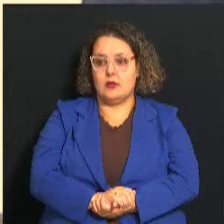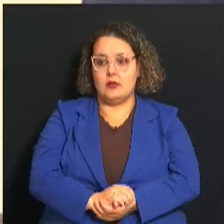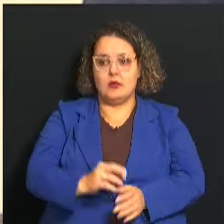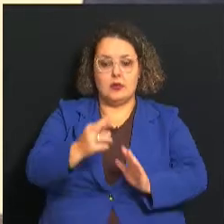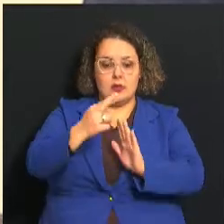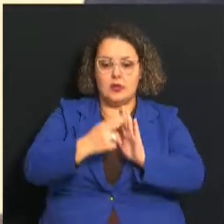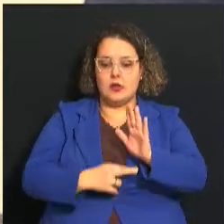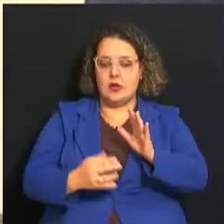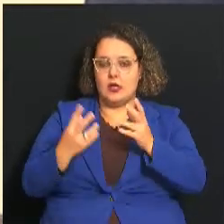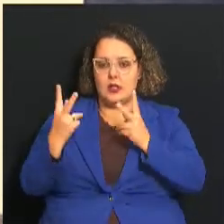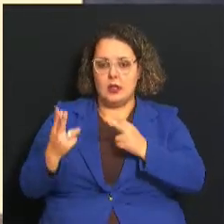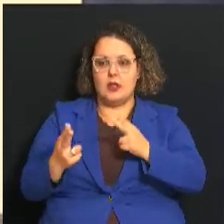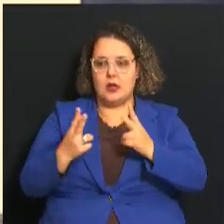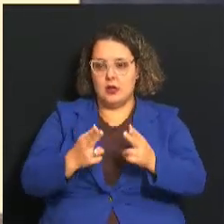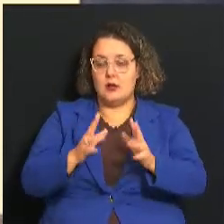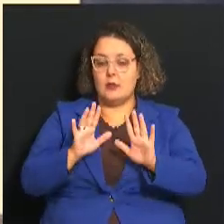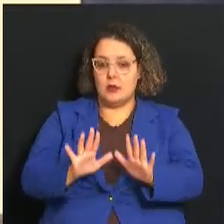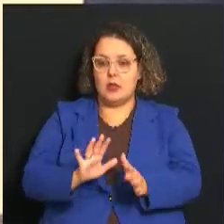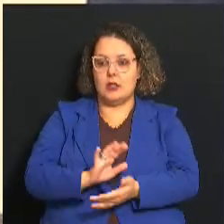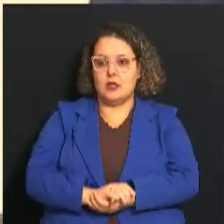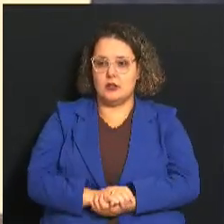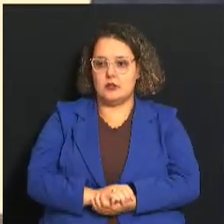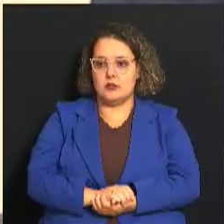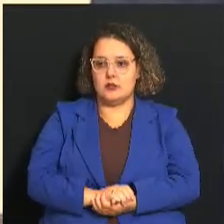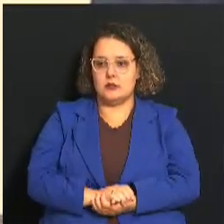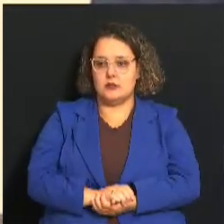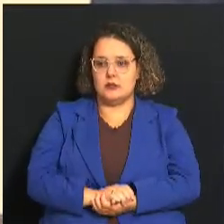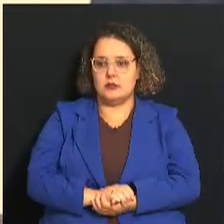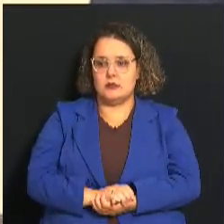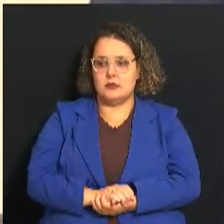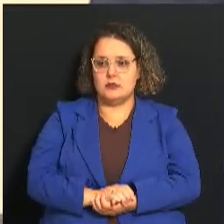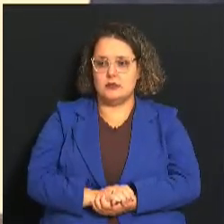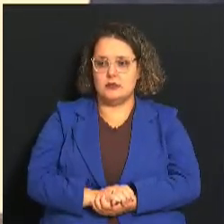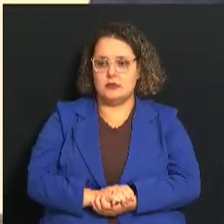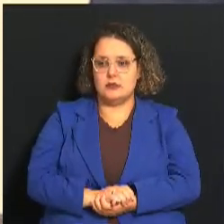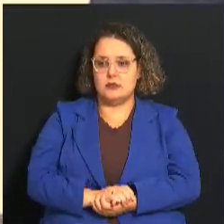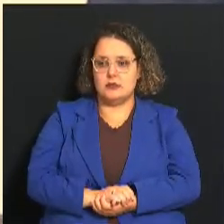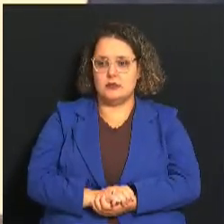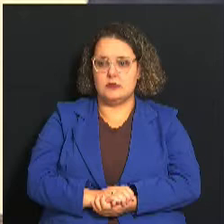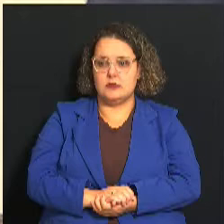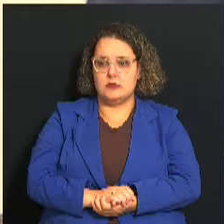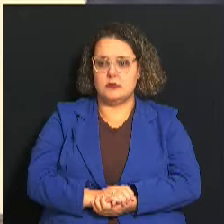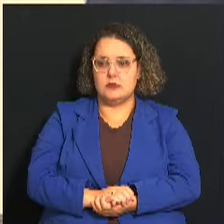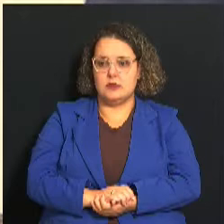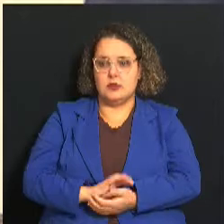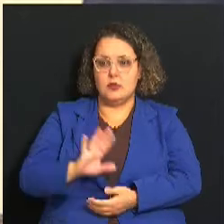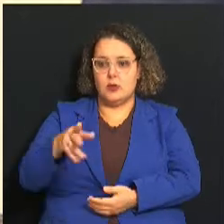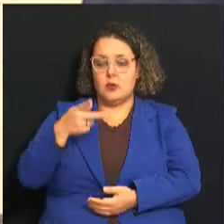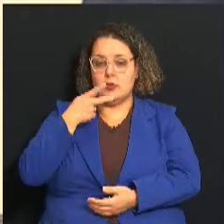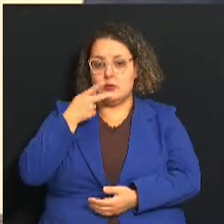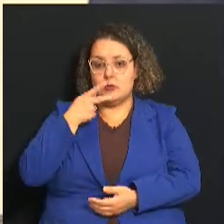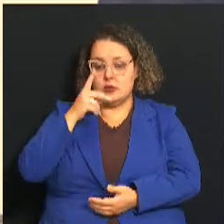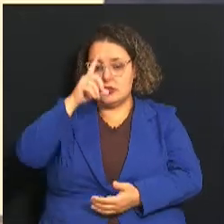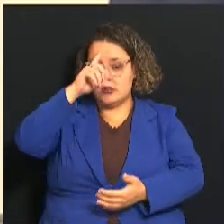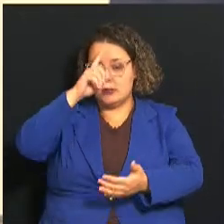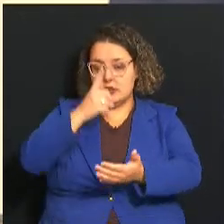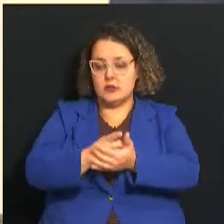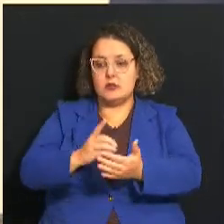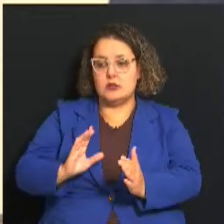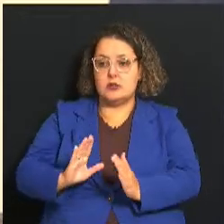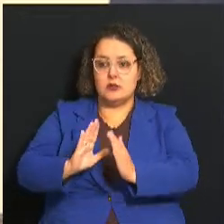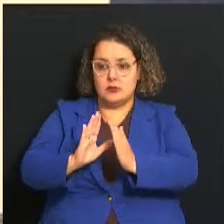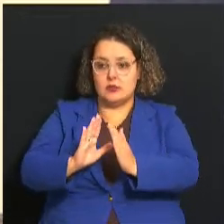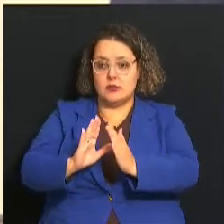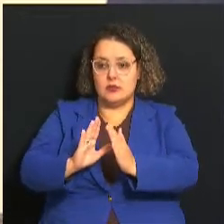né? Mas, por outro lado, quando a gente fala as decisões da frente serão tomadas